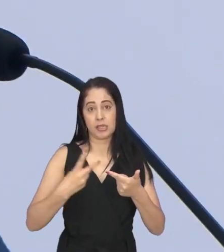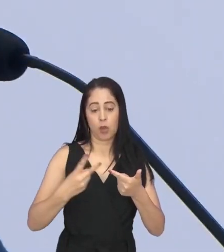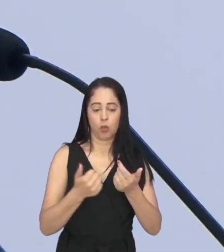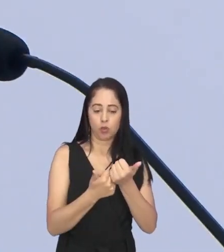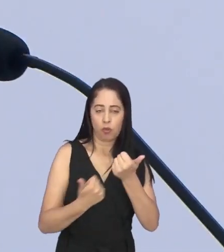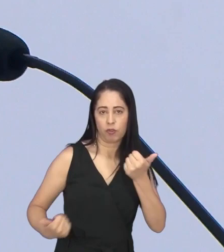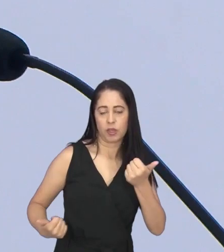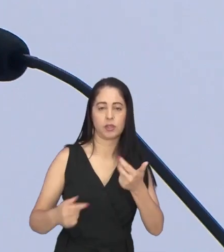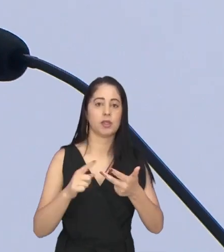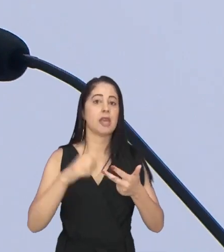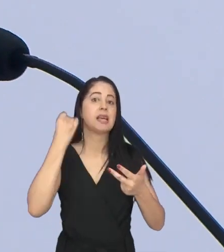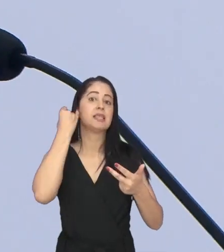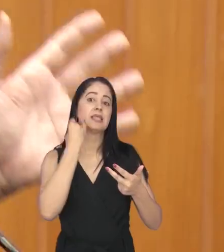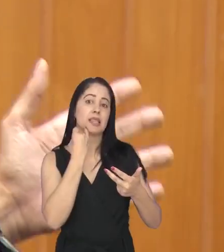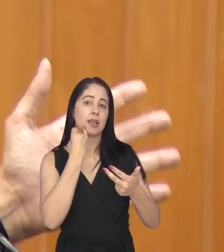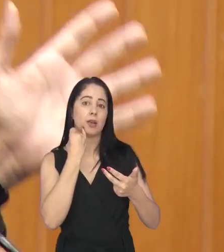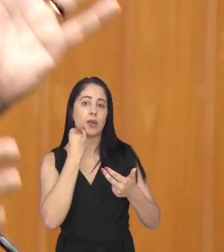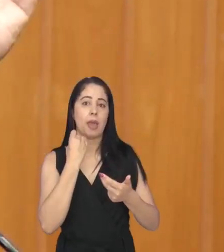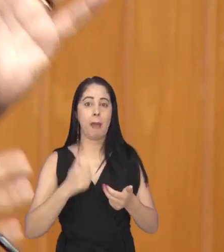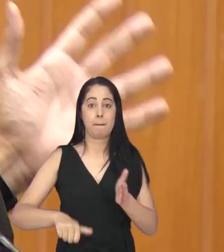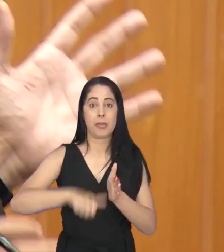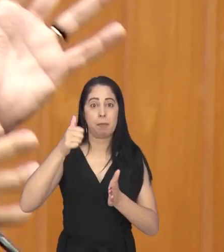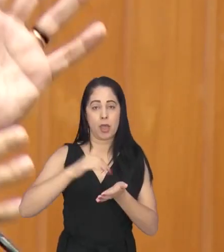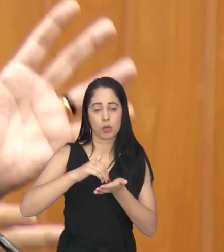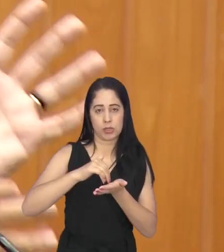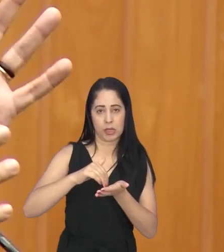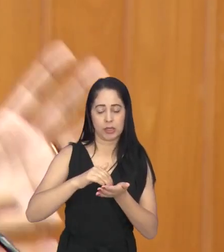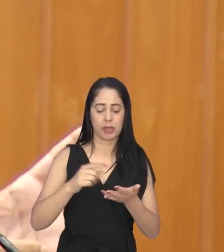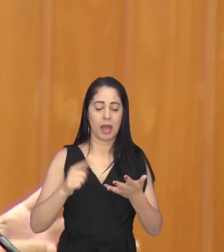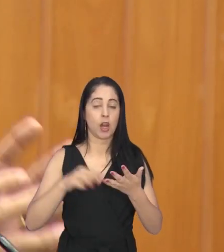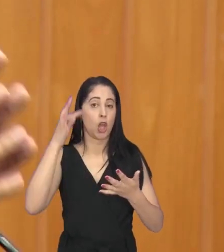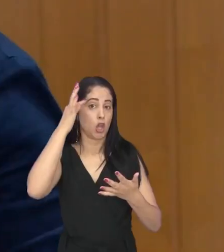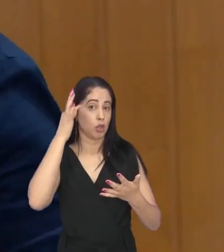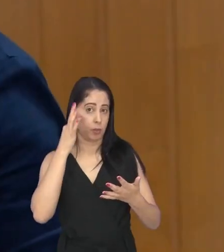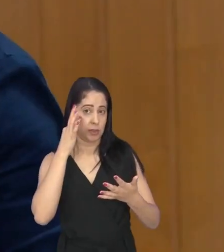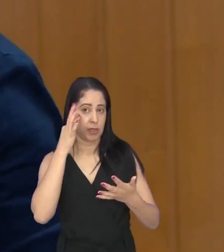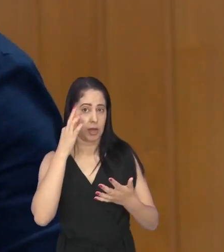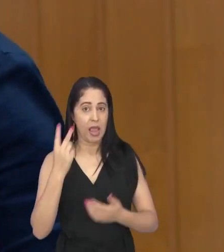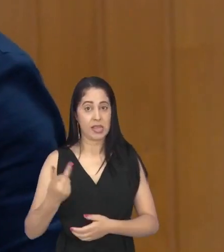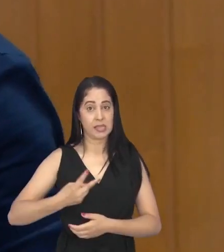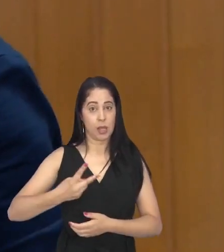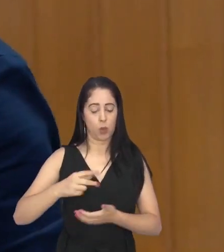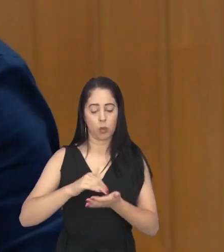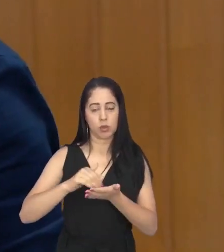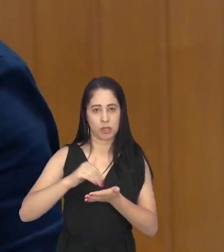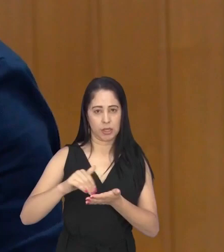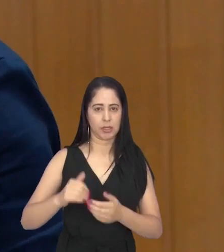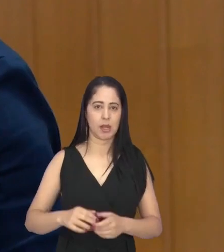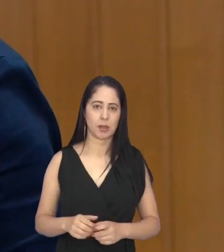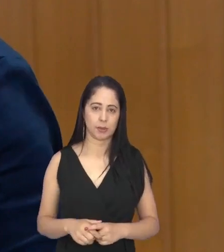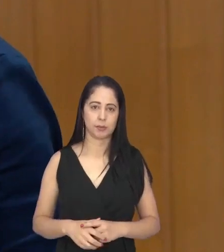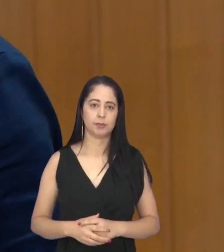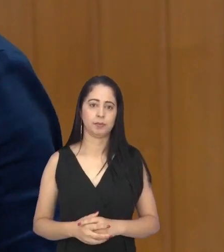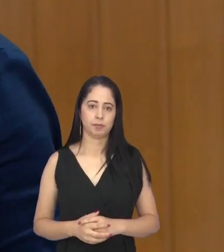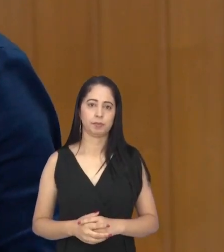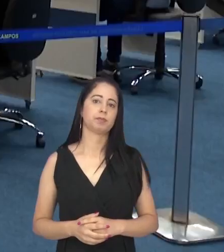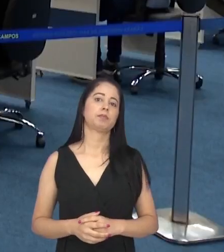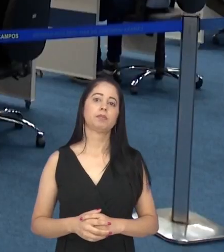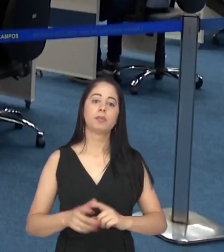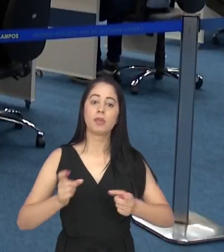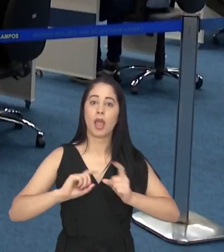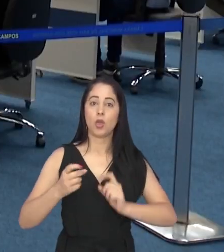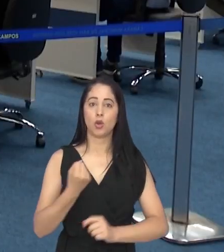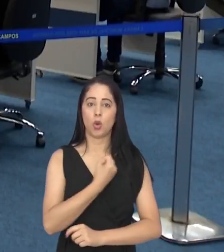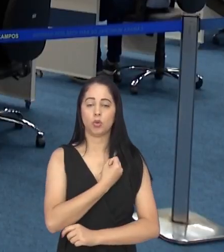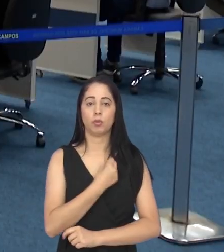como segundo vice-presidente, Zé Luiz como primeiro secretário e Tomás Henrique como segundo secretário.